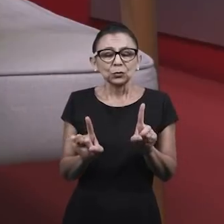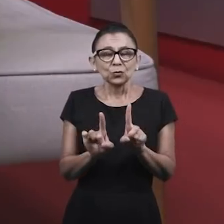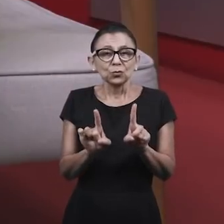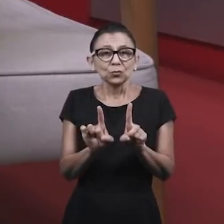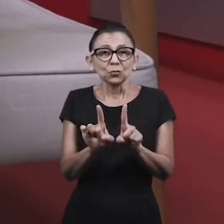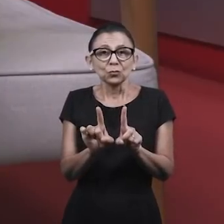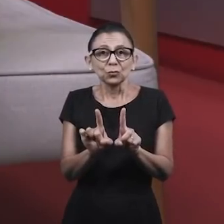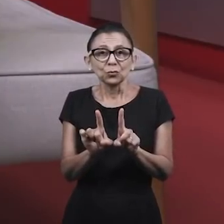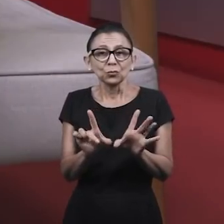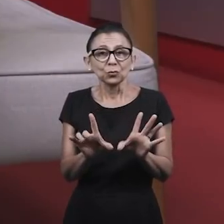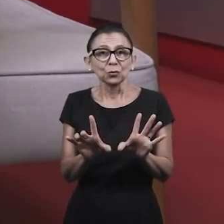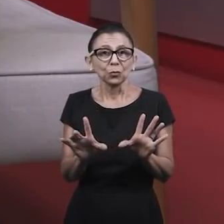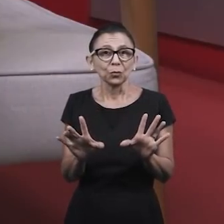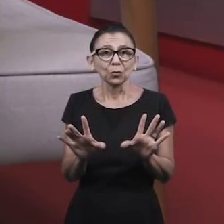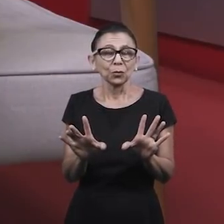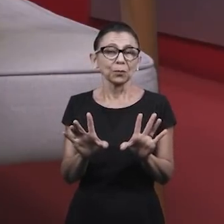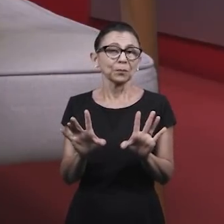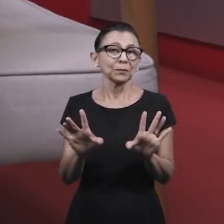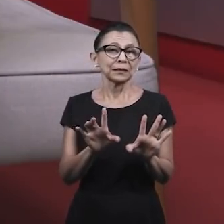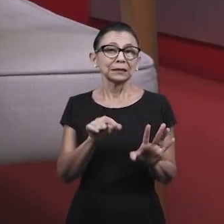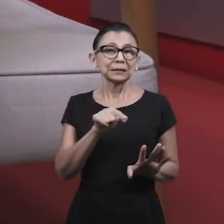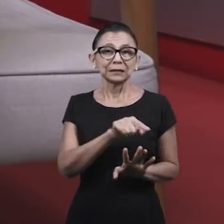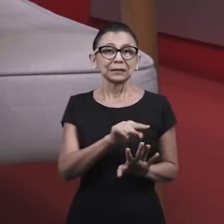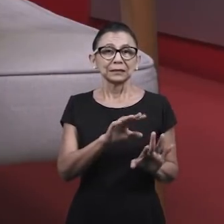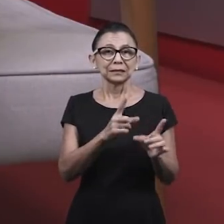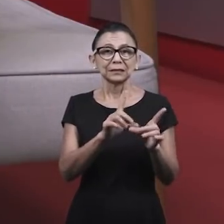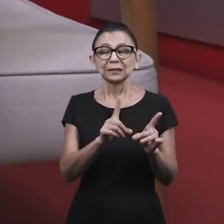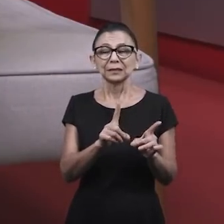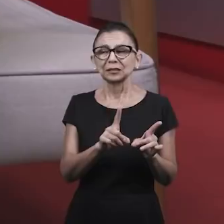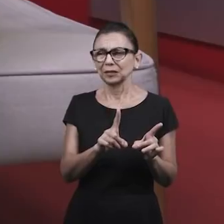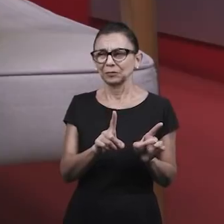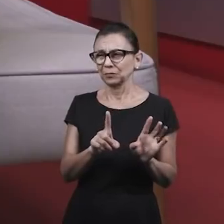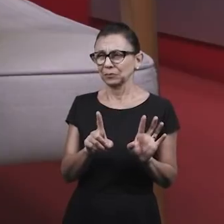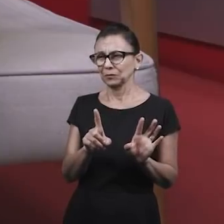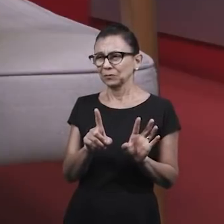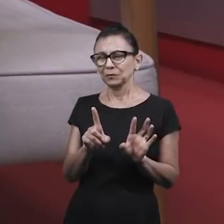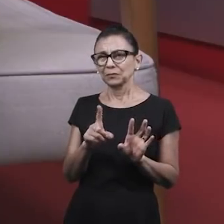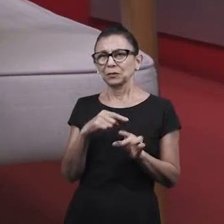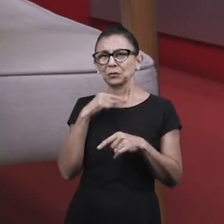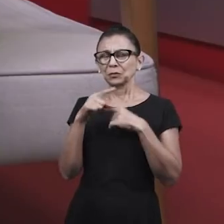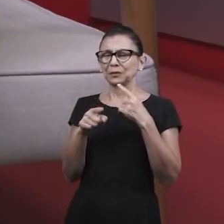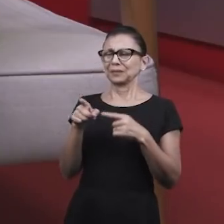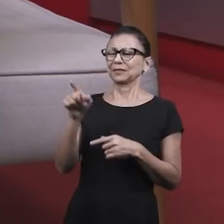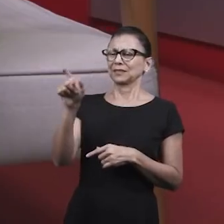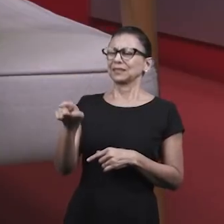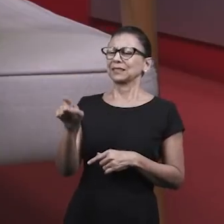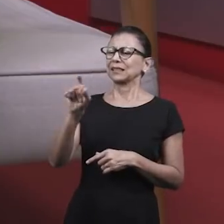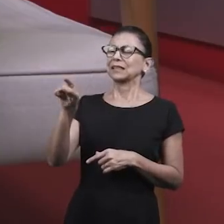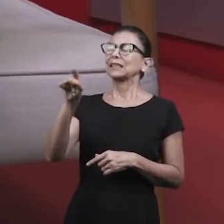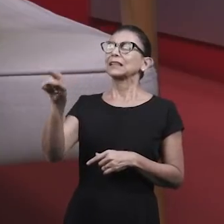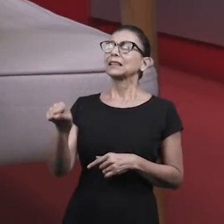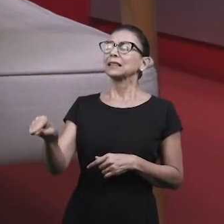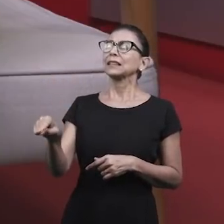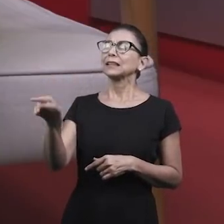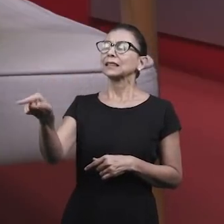só a pergunta. Quem é este que até o vento e o mar lhe obedecem? Eles já estavam caminhando